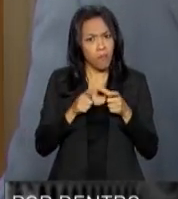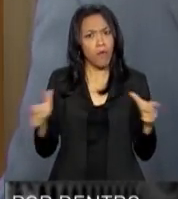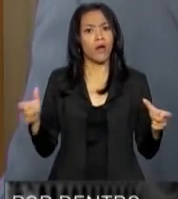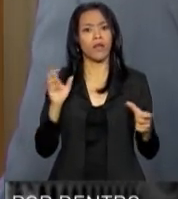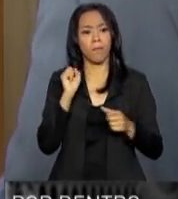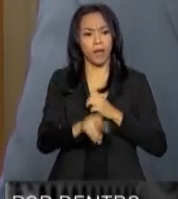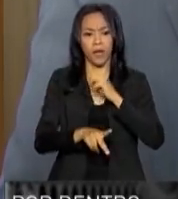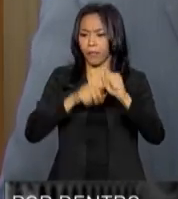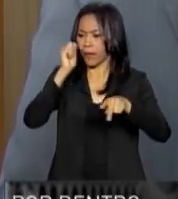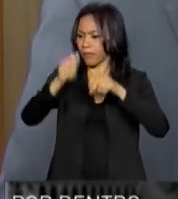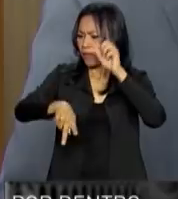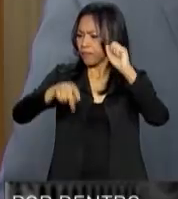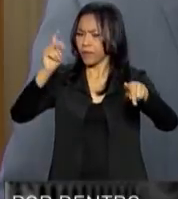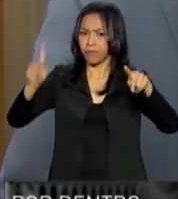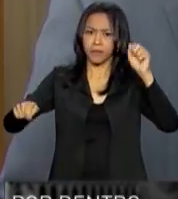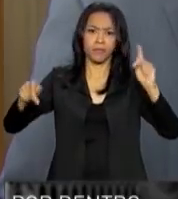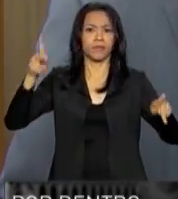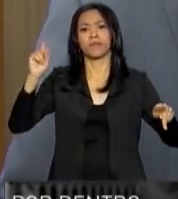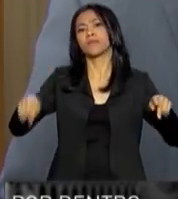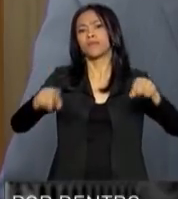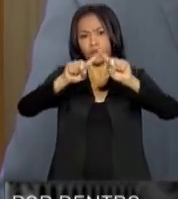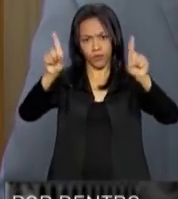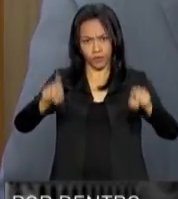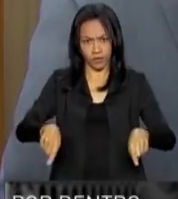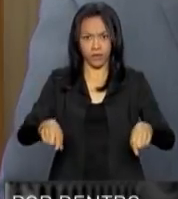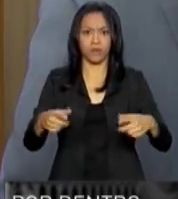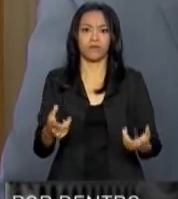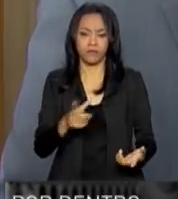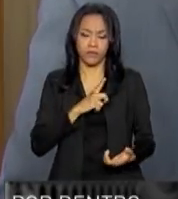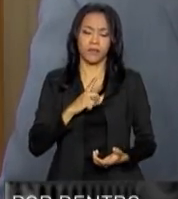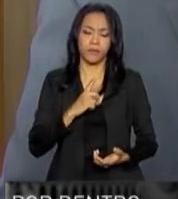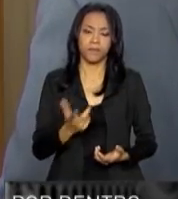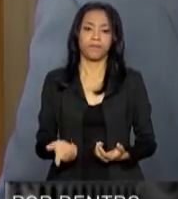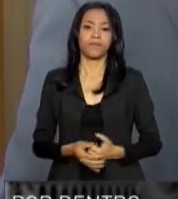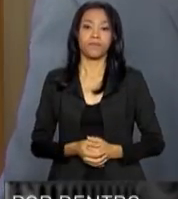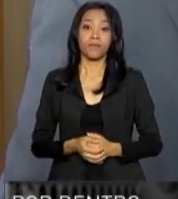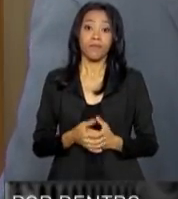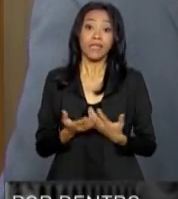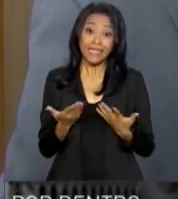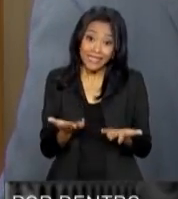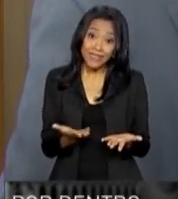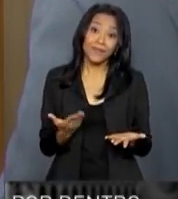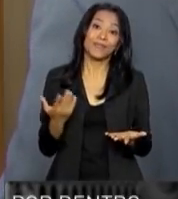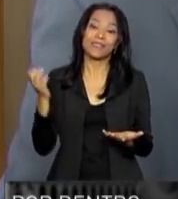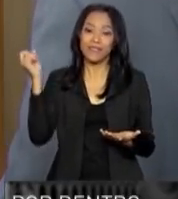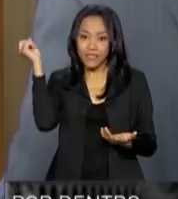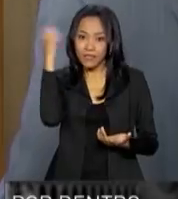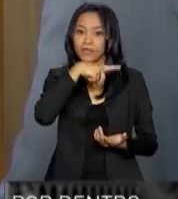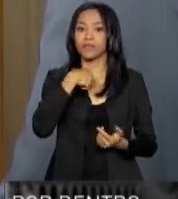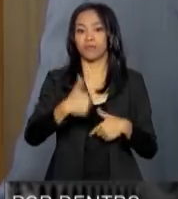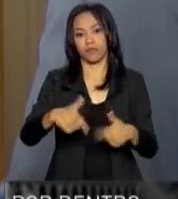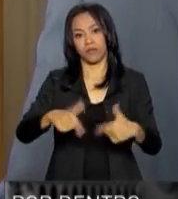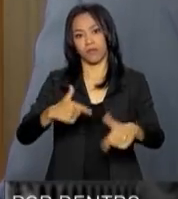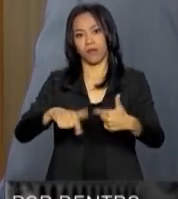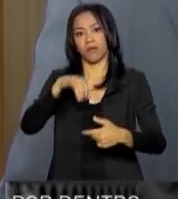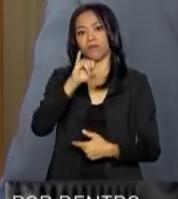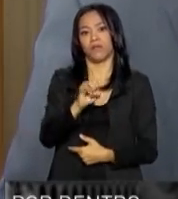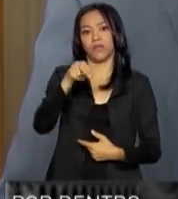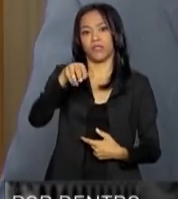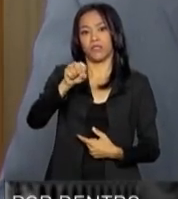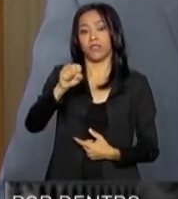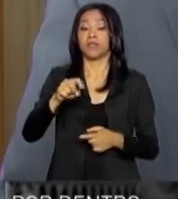ano passado aposentaram esse ano vou aposentar no ano que vem há isso sim dificulta o nosso atendimento na agência em por outro lado